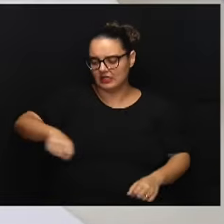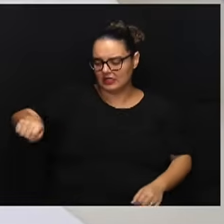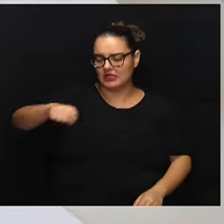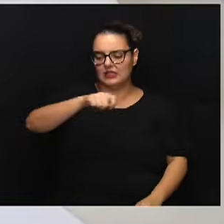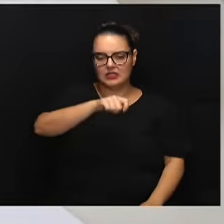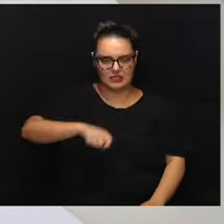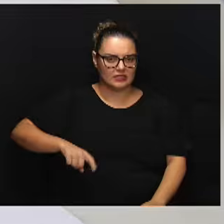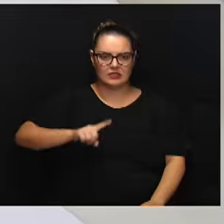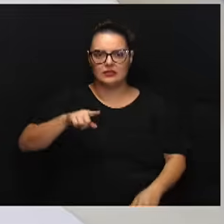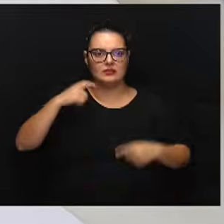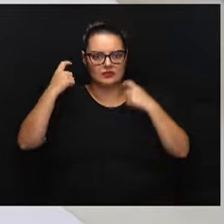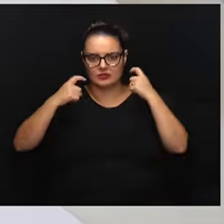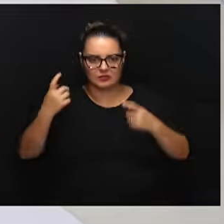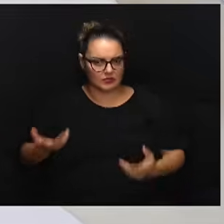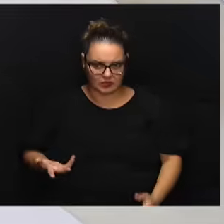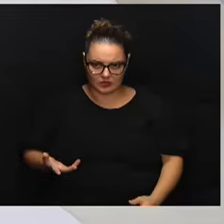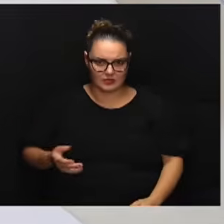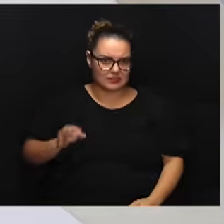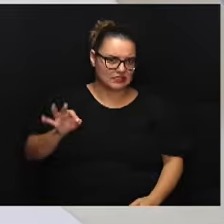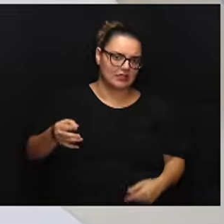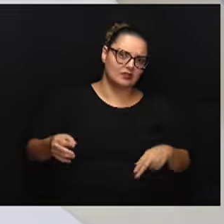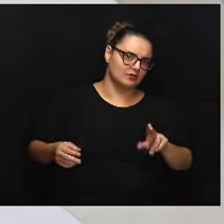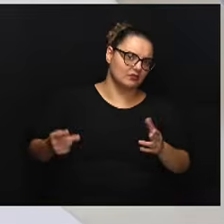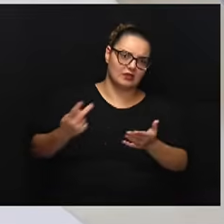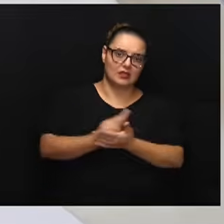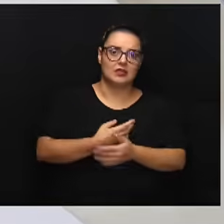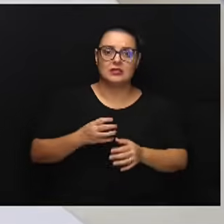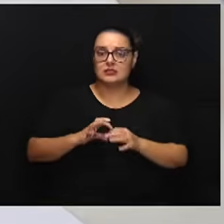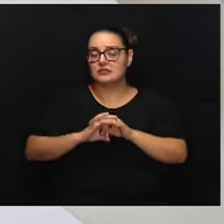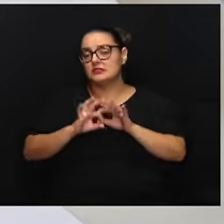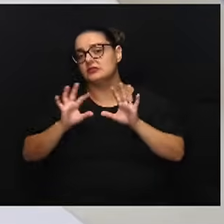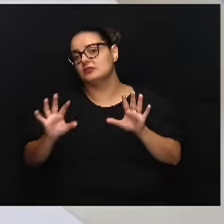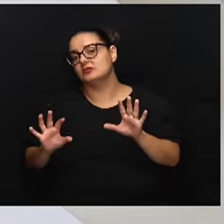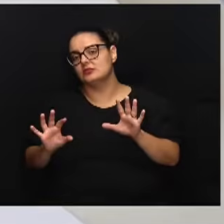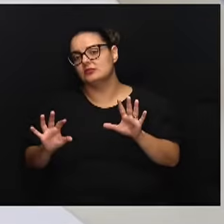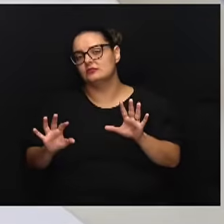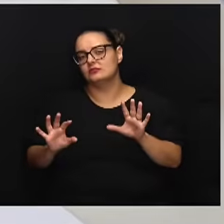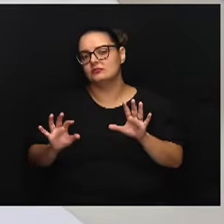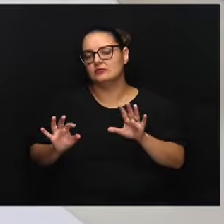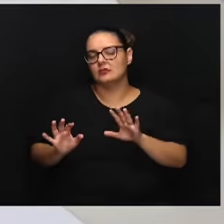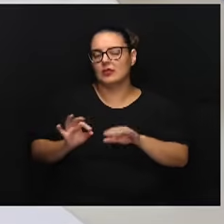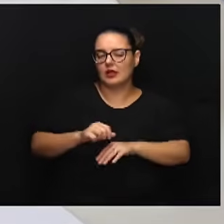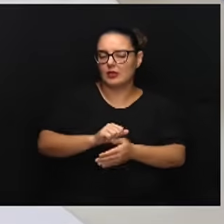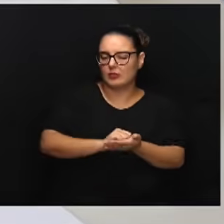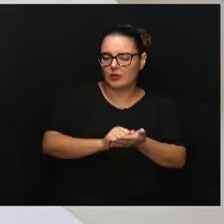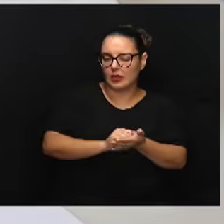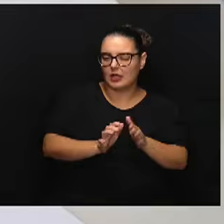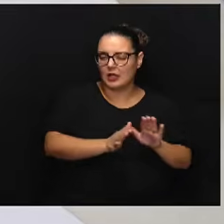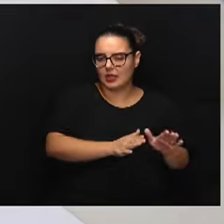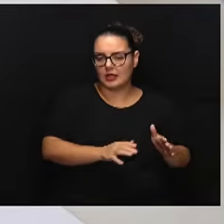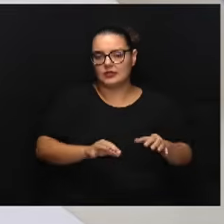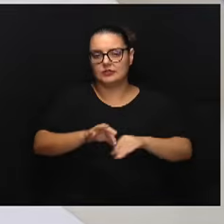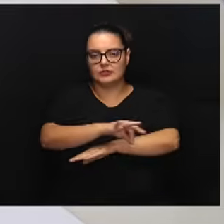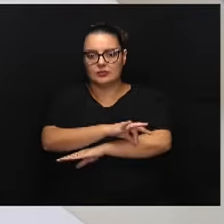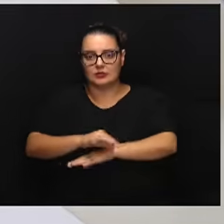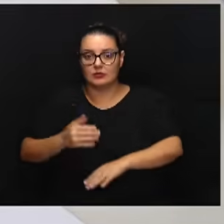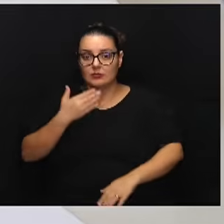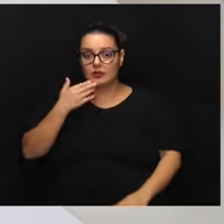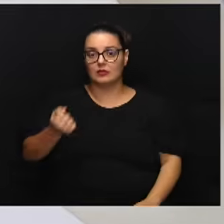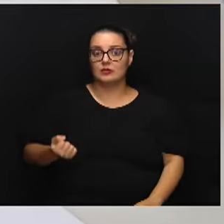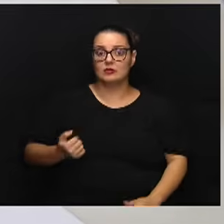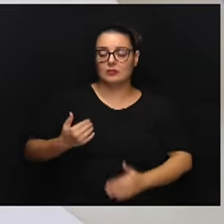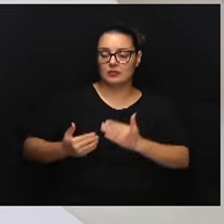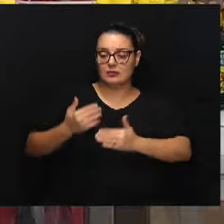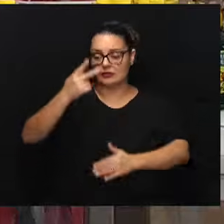se preocupe com estar certo e errado. Se vocês puderem deixar um pouquinho de lado régua e borracha, melhor, porque aí você vai construindo a sua